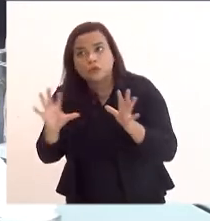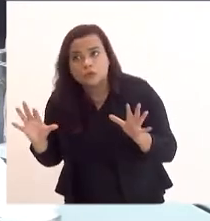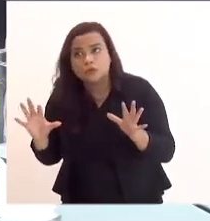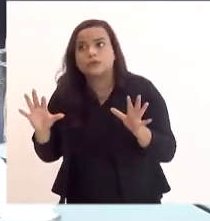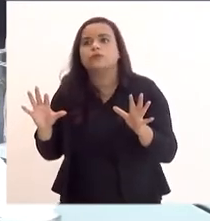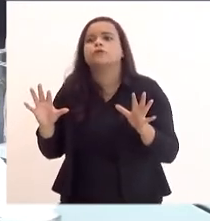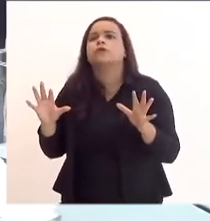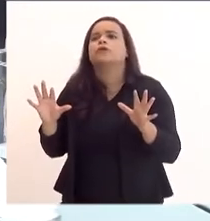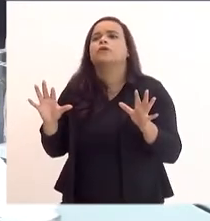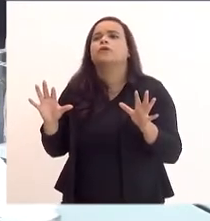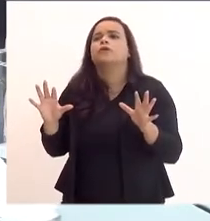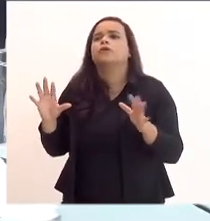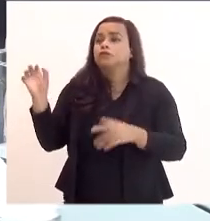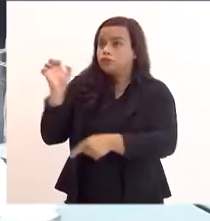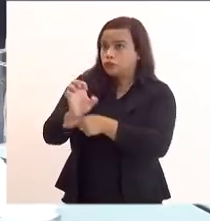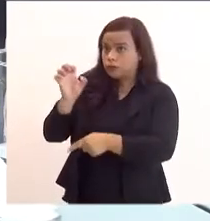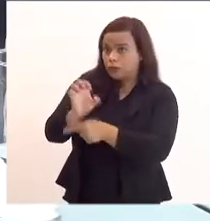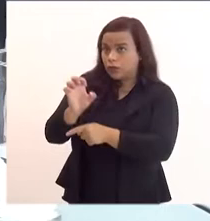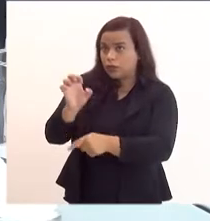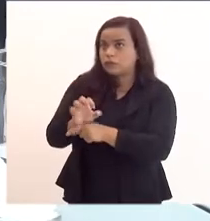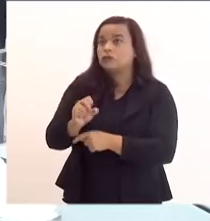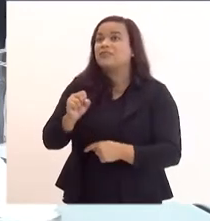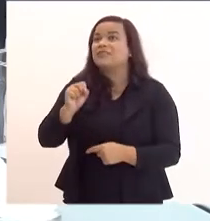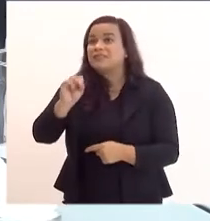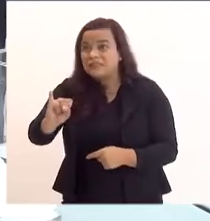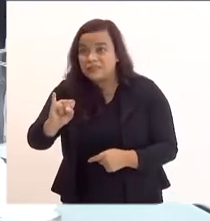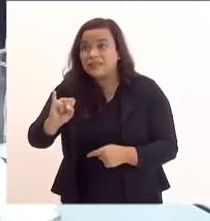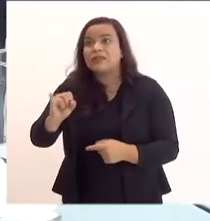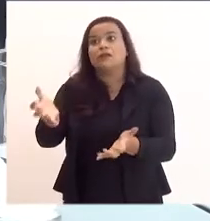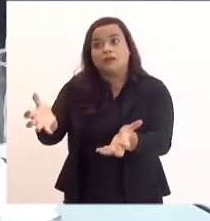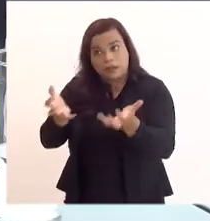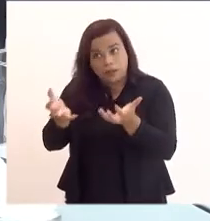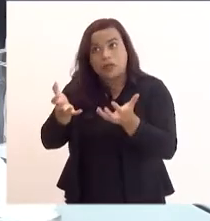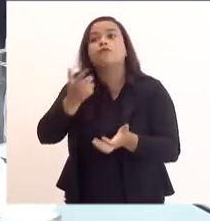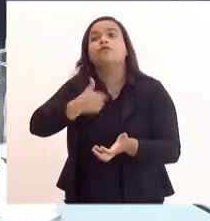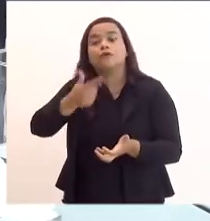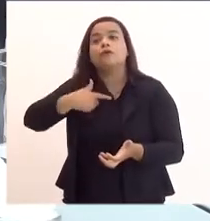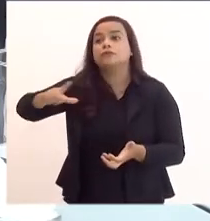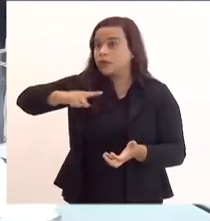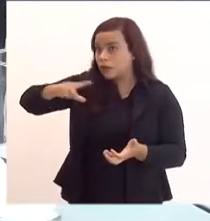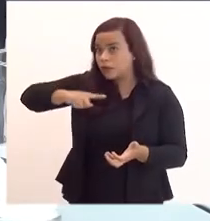autorizou o Estado, se ele assim o desejar,